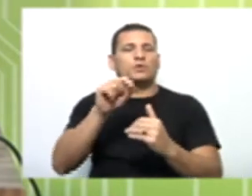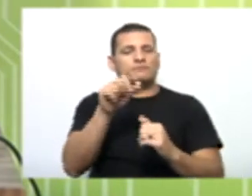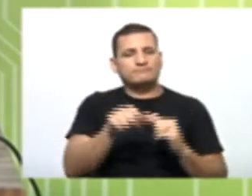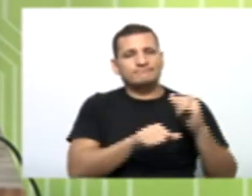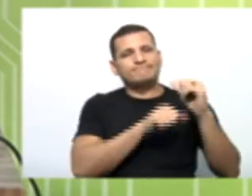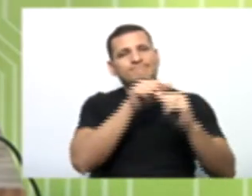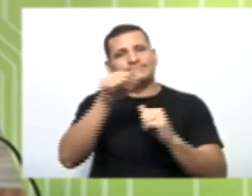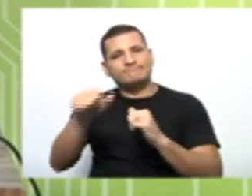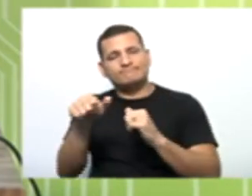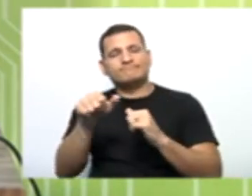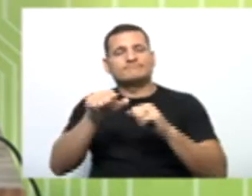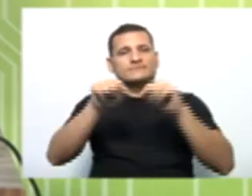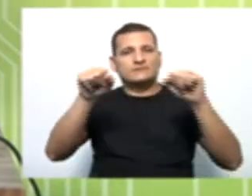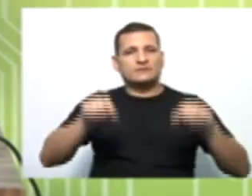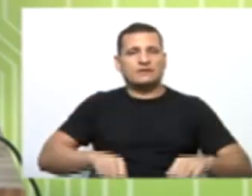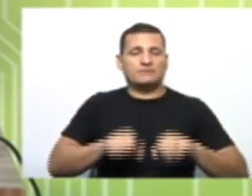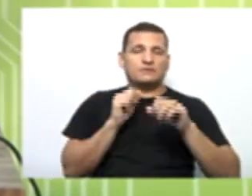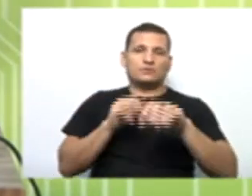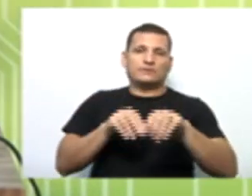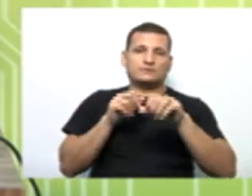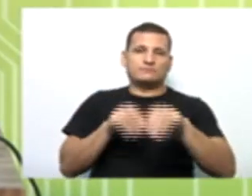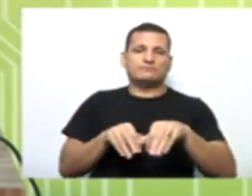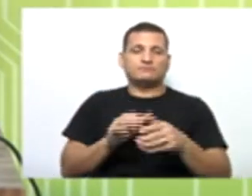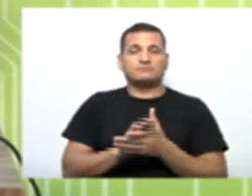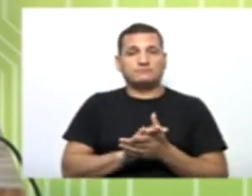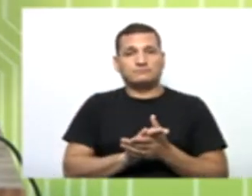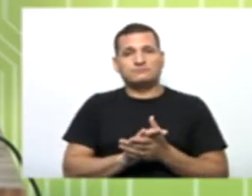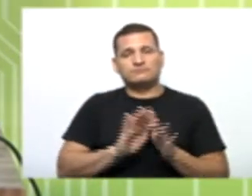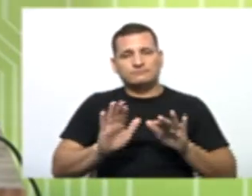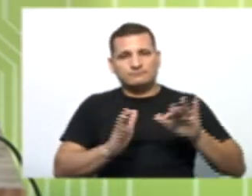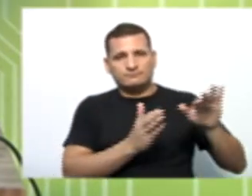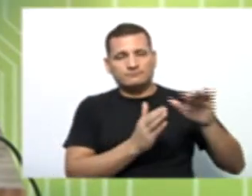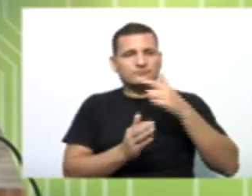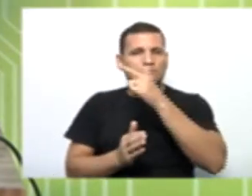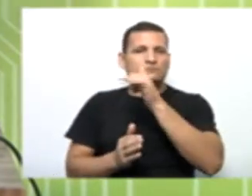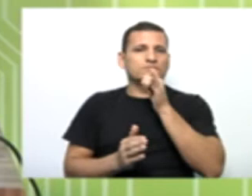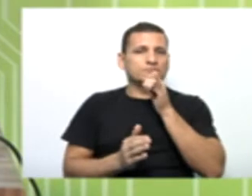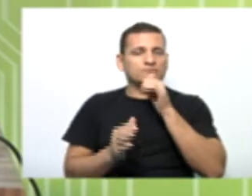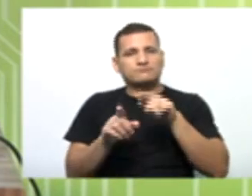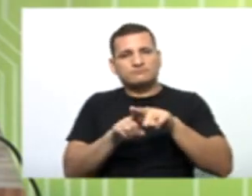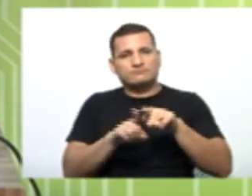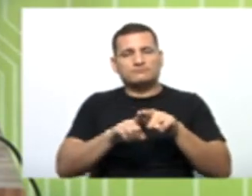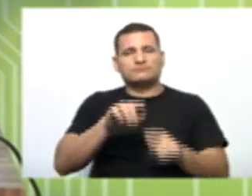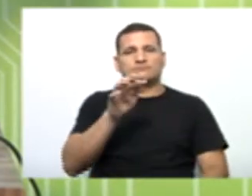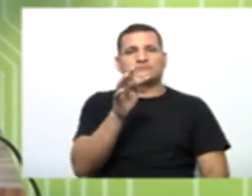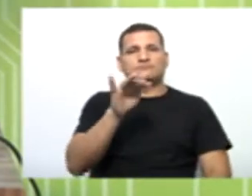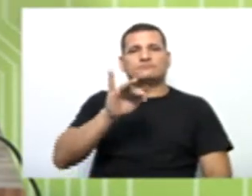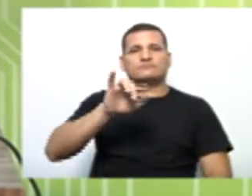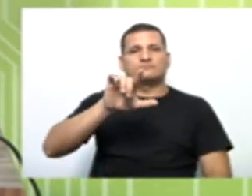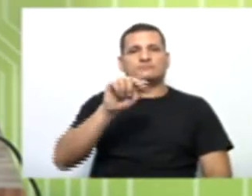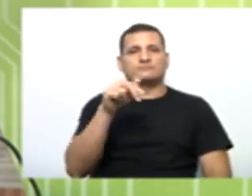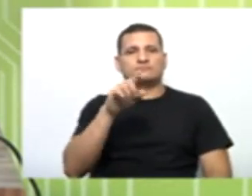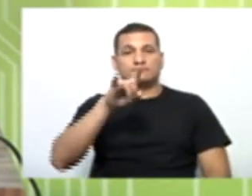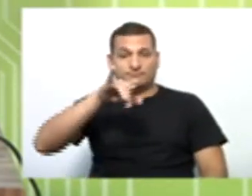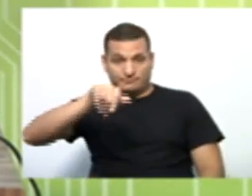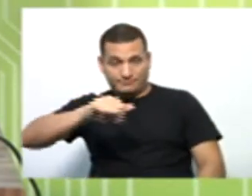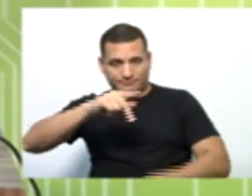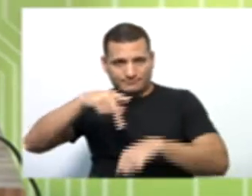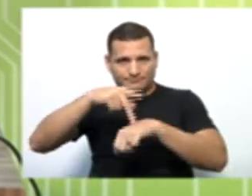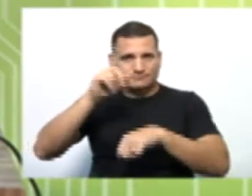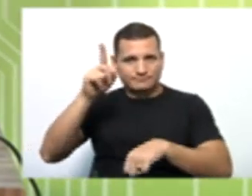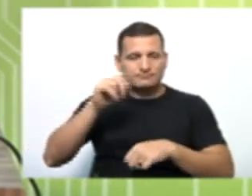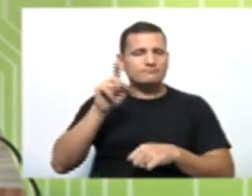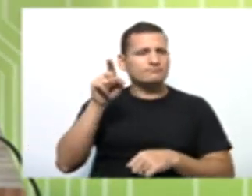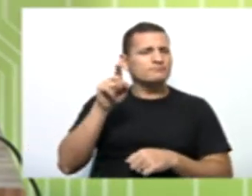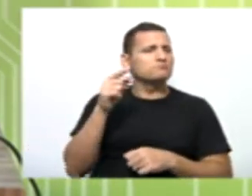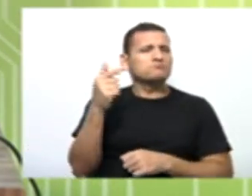sistema educacional. Um outro exemplo interessante que nós temos seria a Finlândia. Professor Wesley, na década de 90, a